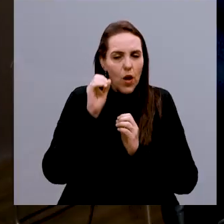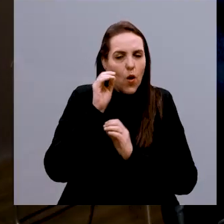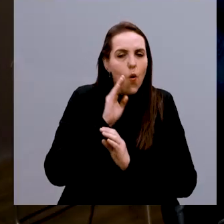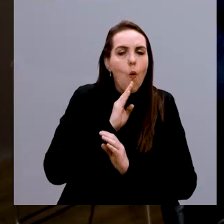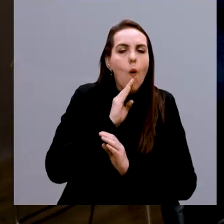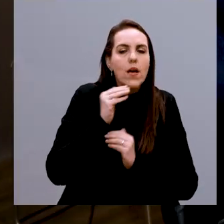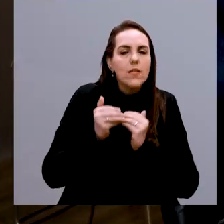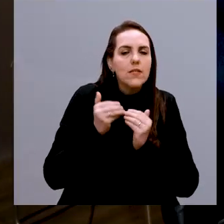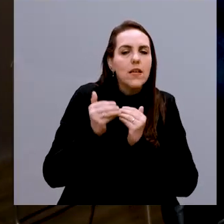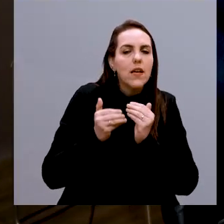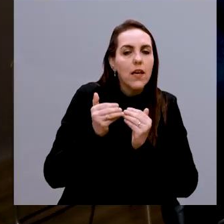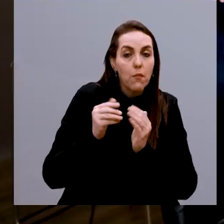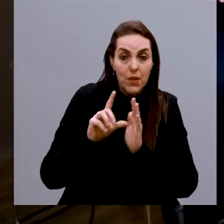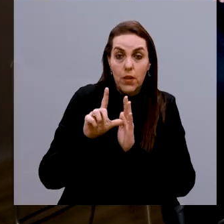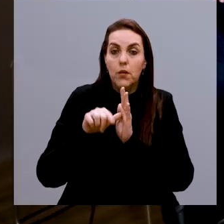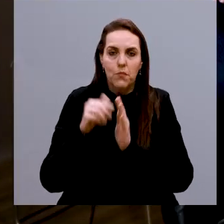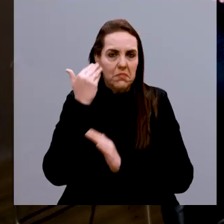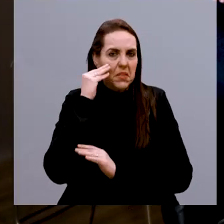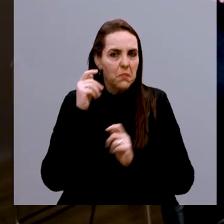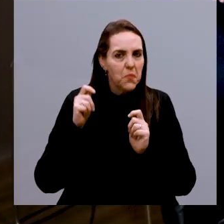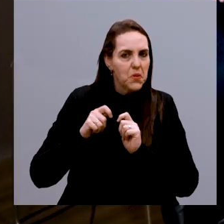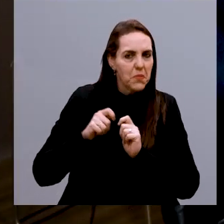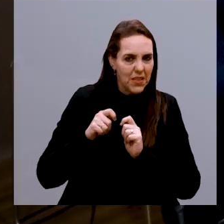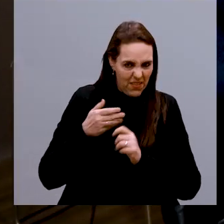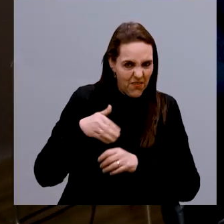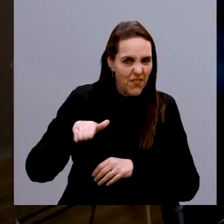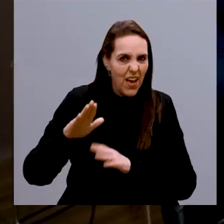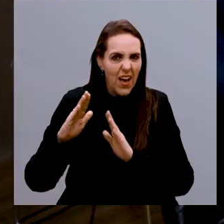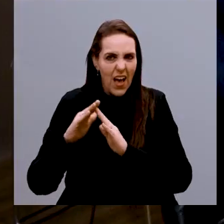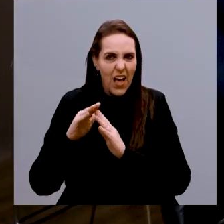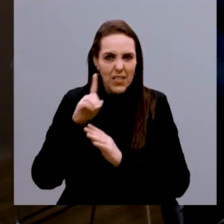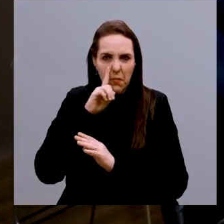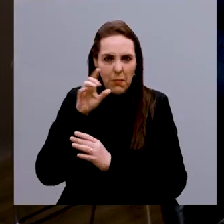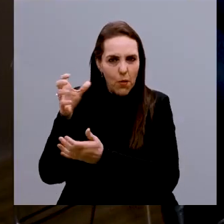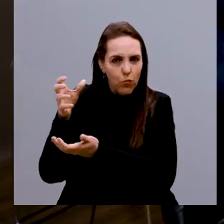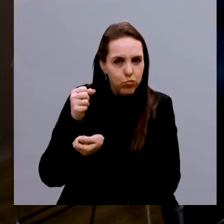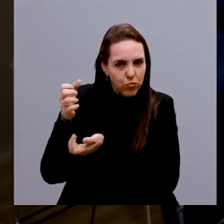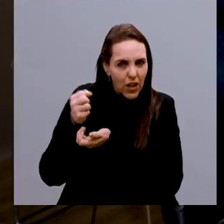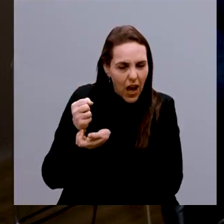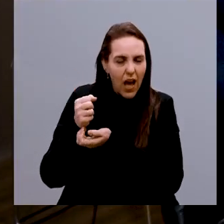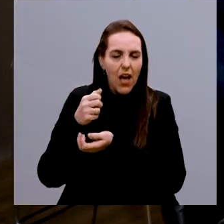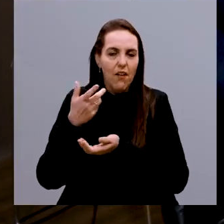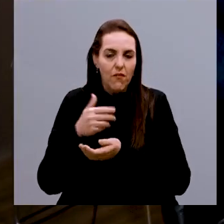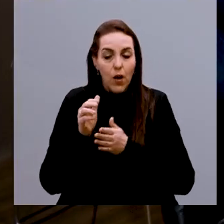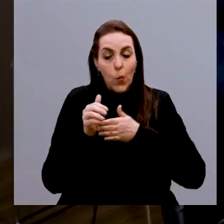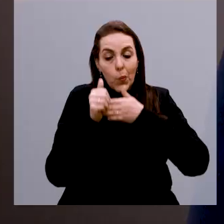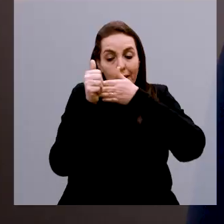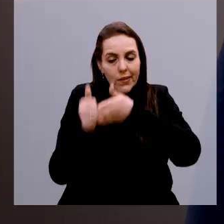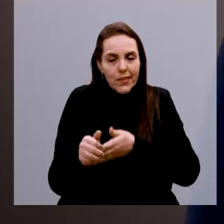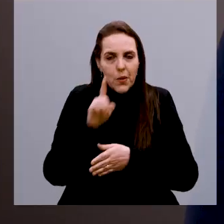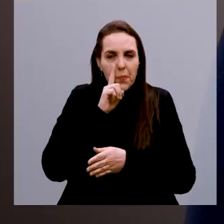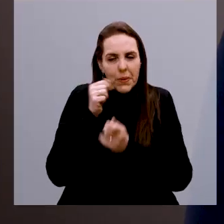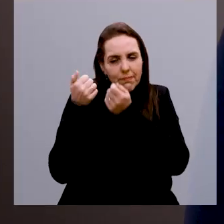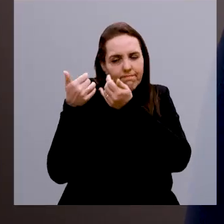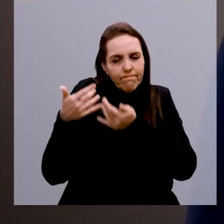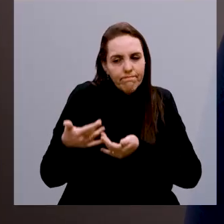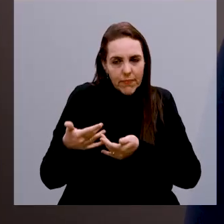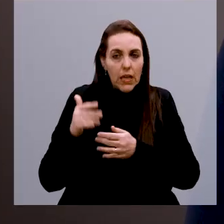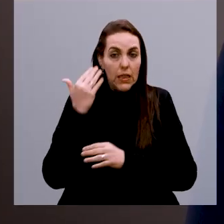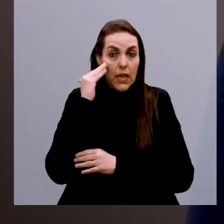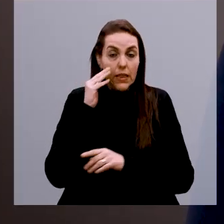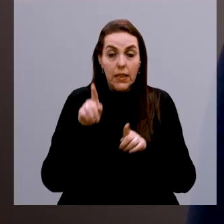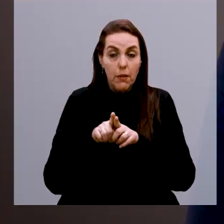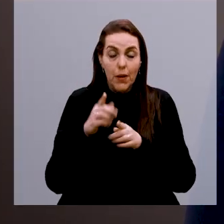de conhecimento, para depois a gente entender o que a gente pode fazer e da melhor maneira, como a gente vai orientar essas mães, enfim, entender tudo